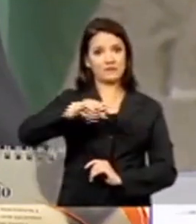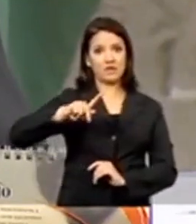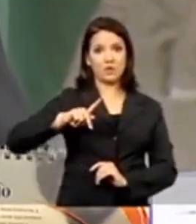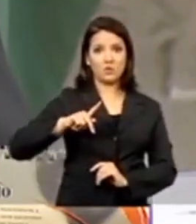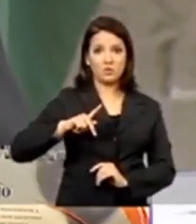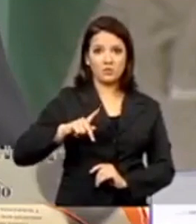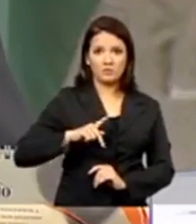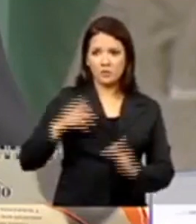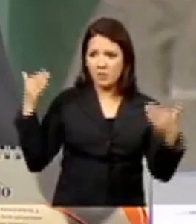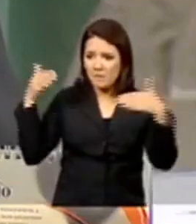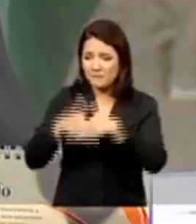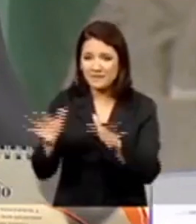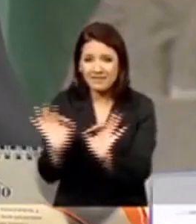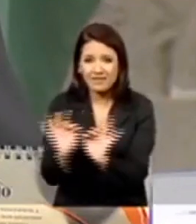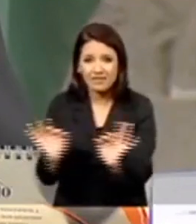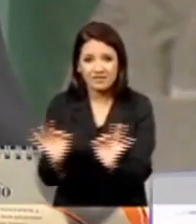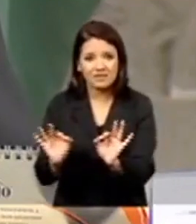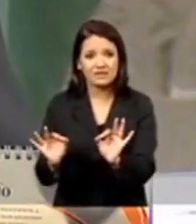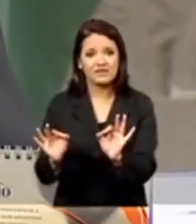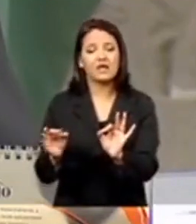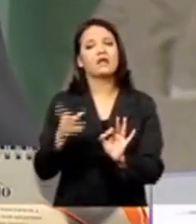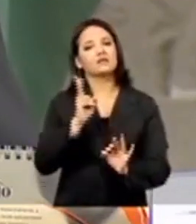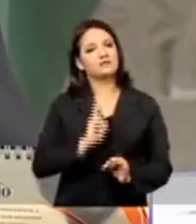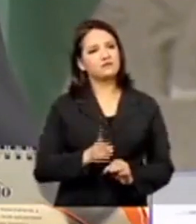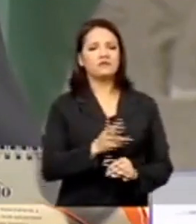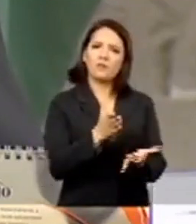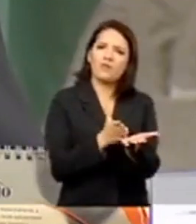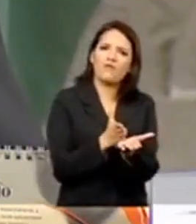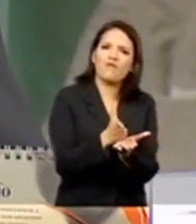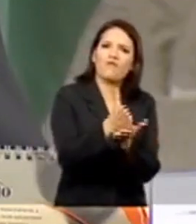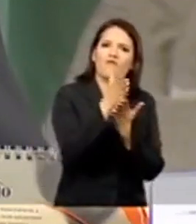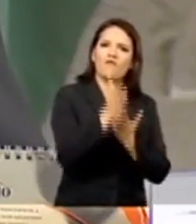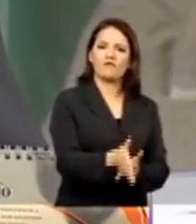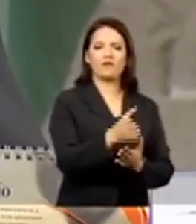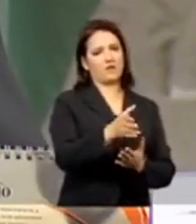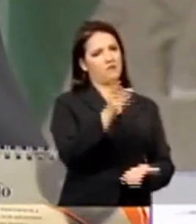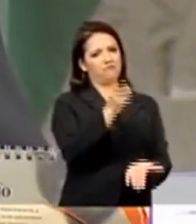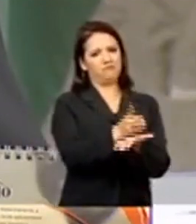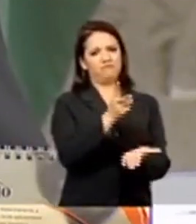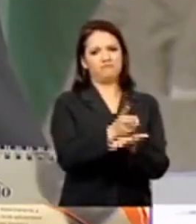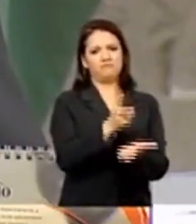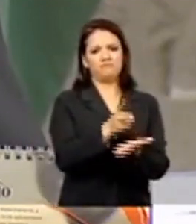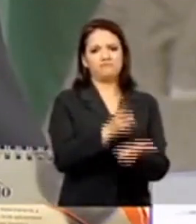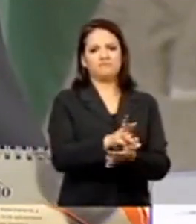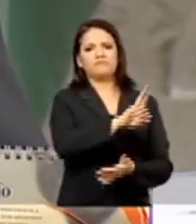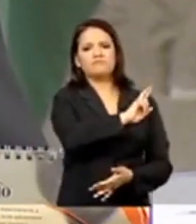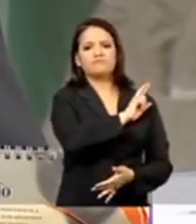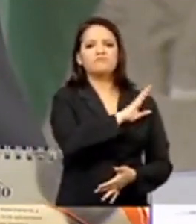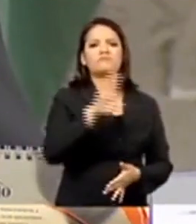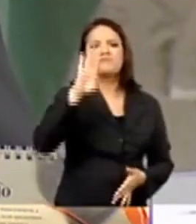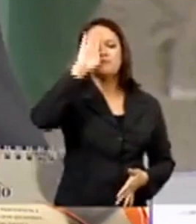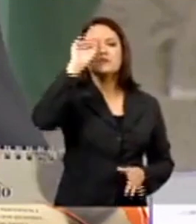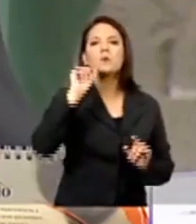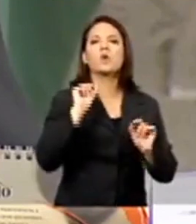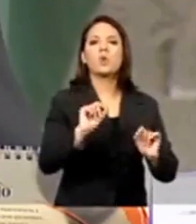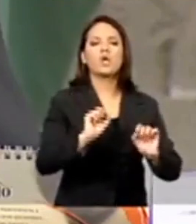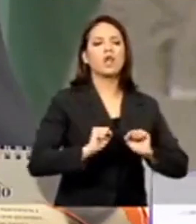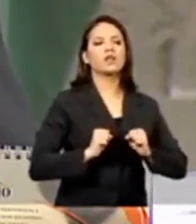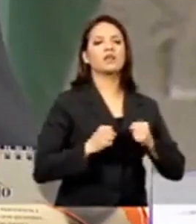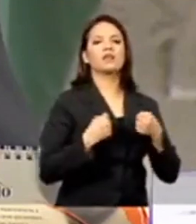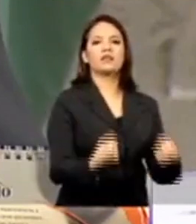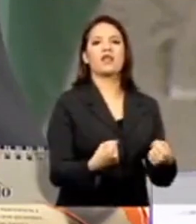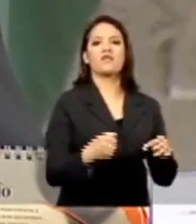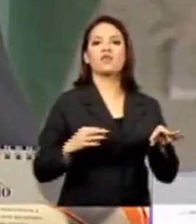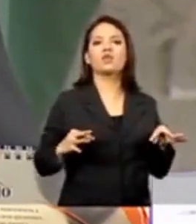pena de o Ministério Público mostrar-se fiel a uma das mais expressivas funções, que é de defender a plenitude